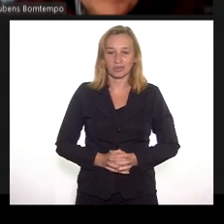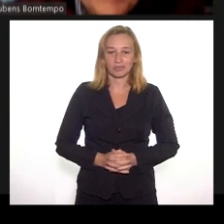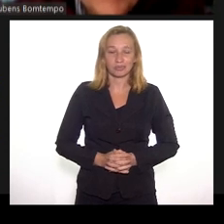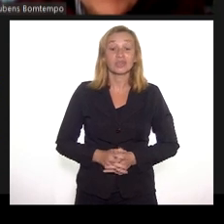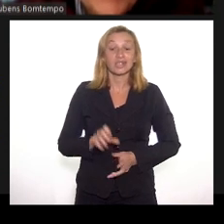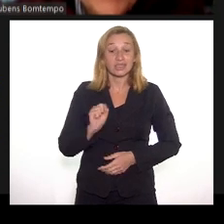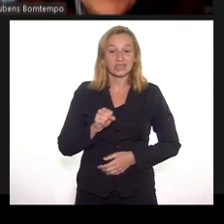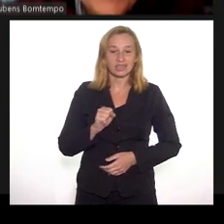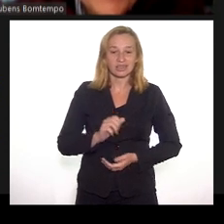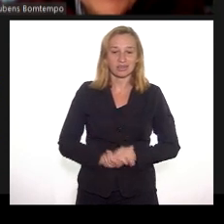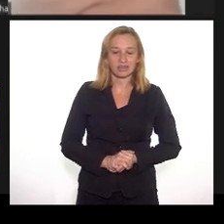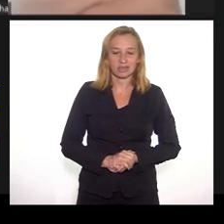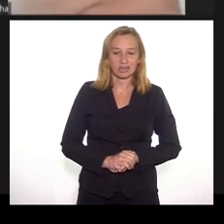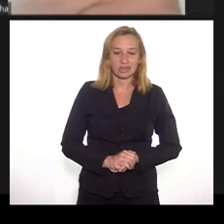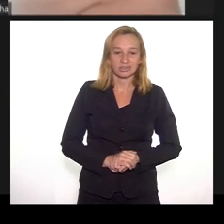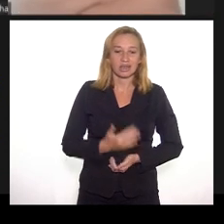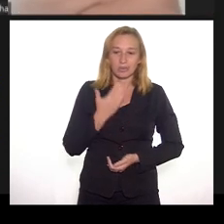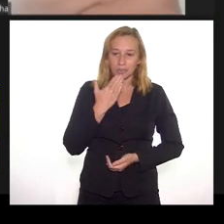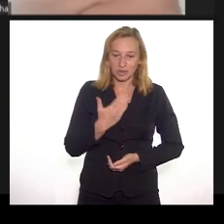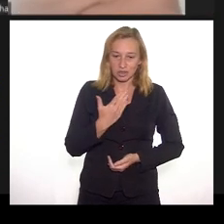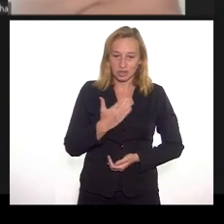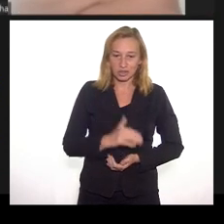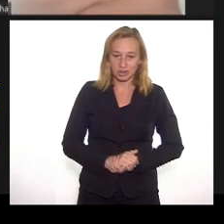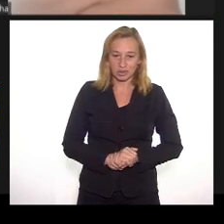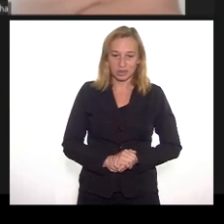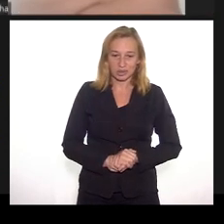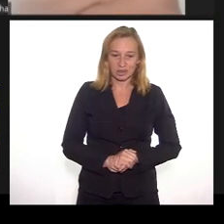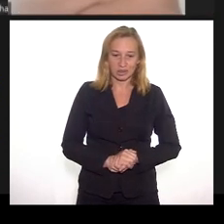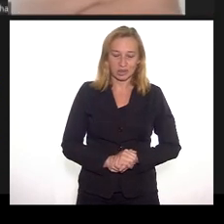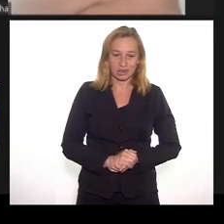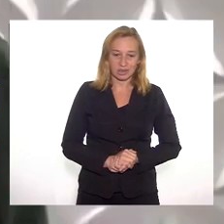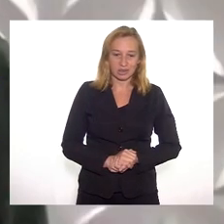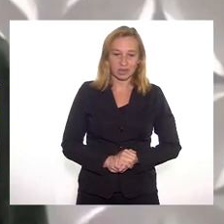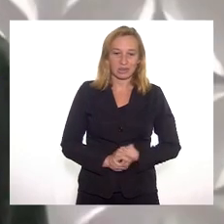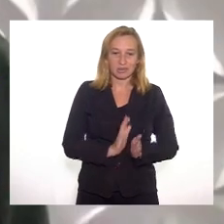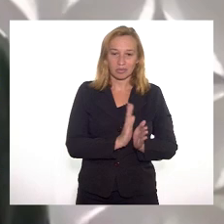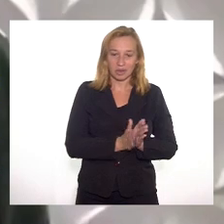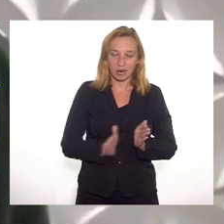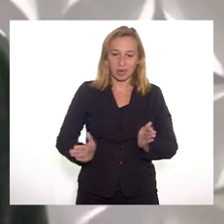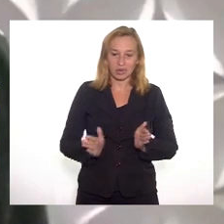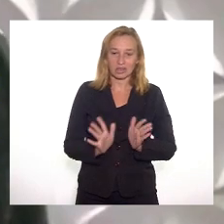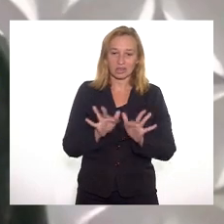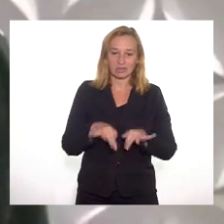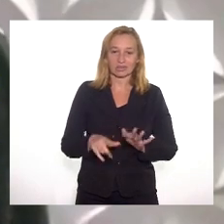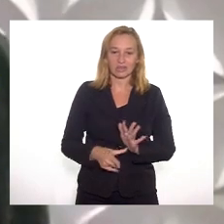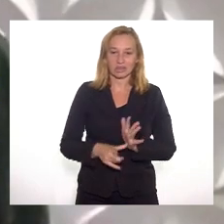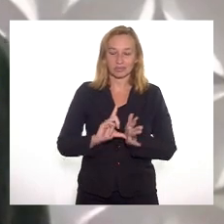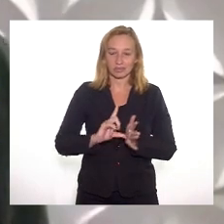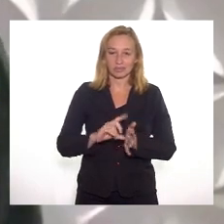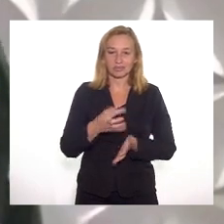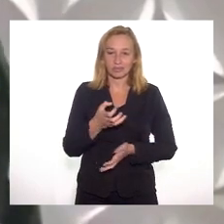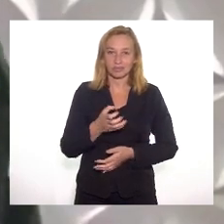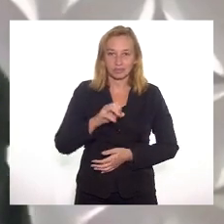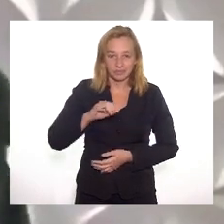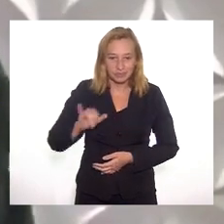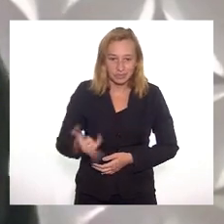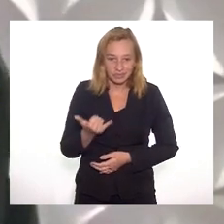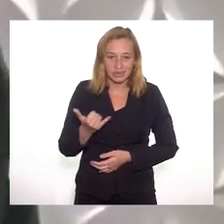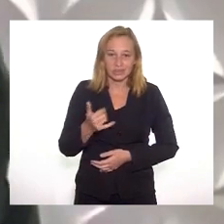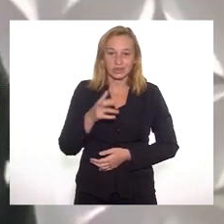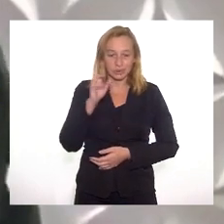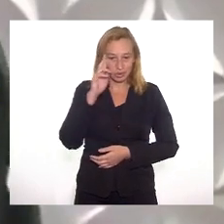Sim, Marta. Eu havia pedido pela ordem antes de terminar a sessão e eu queria aproveitar que o senhor